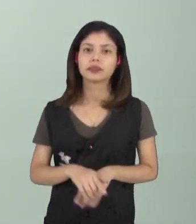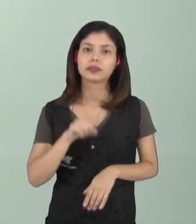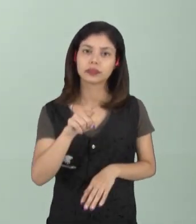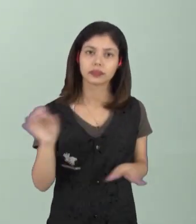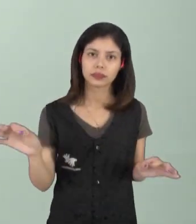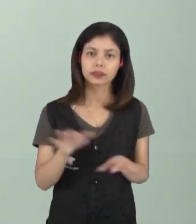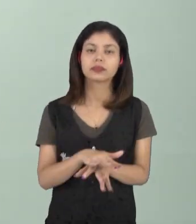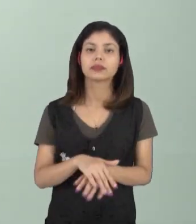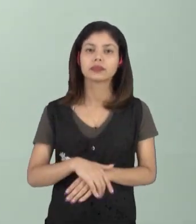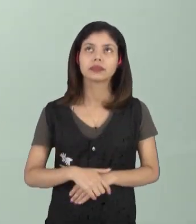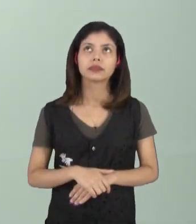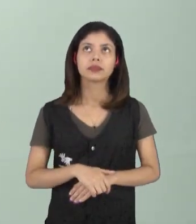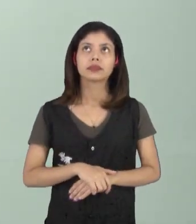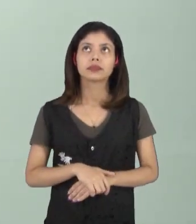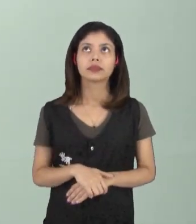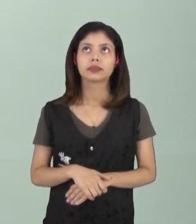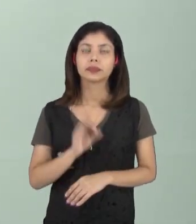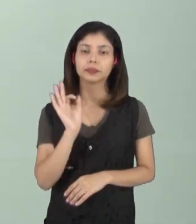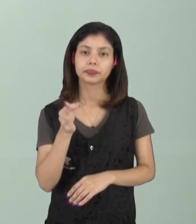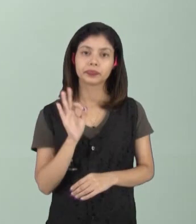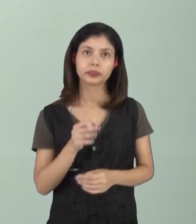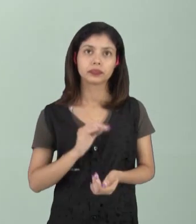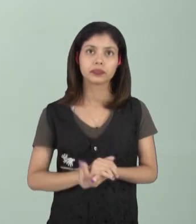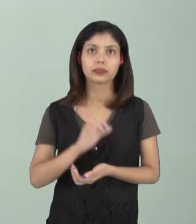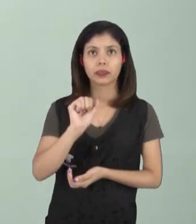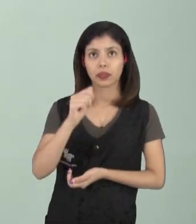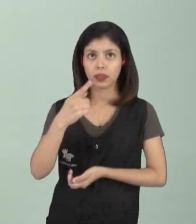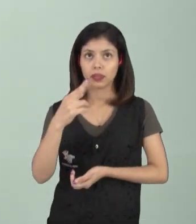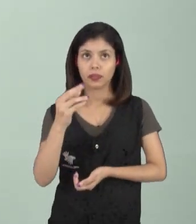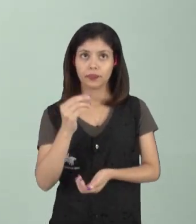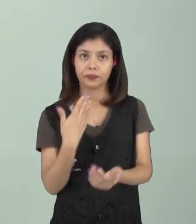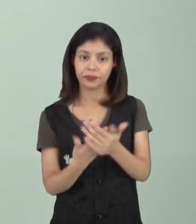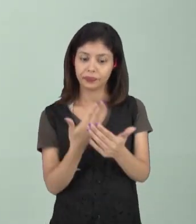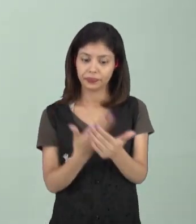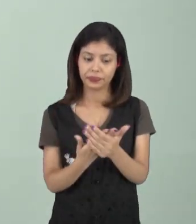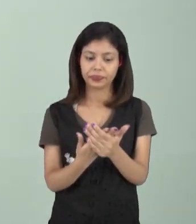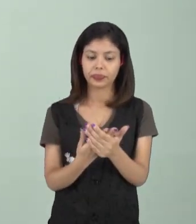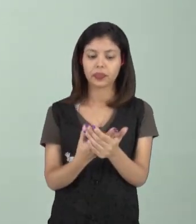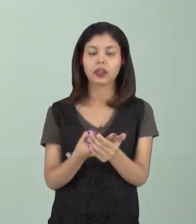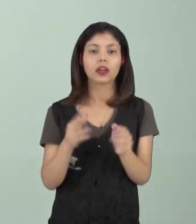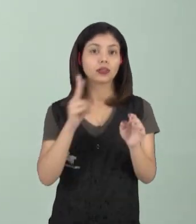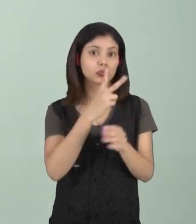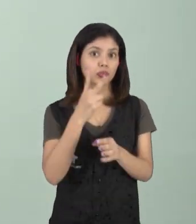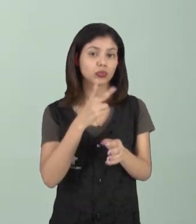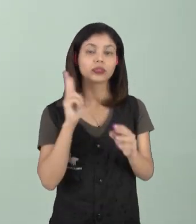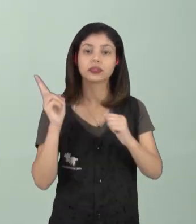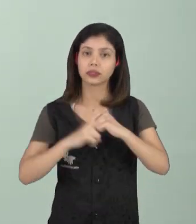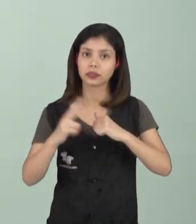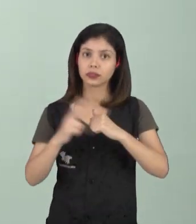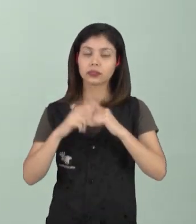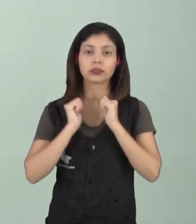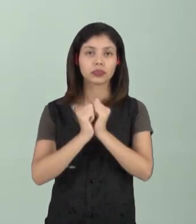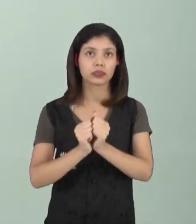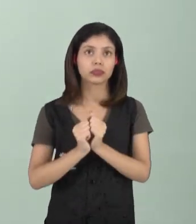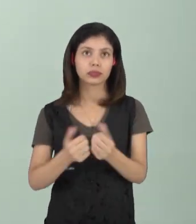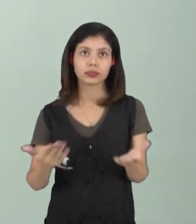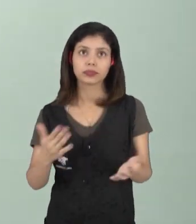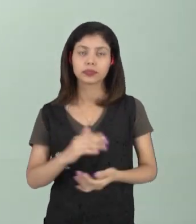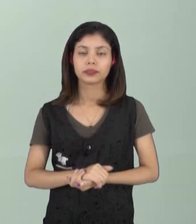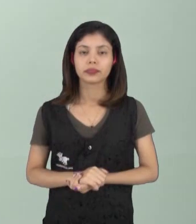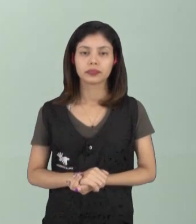aí terminal, né? Tá certo? Apesar de estudar ali dois verbos, né, juntos, tá? Locução,